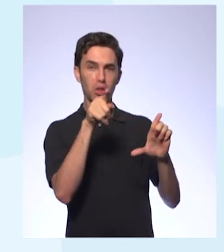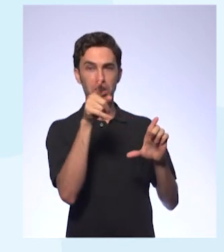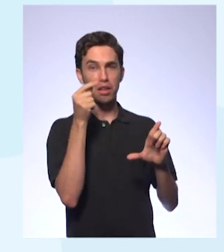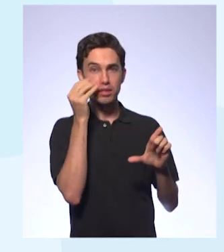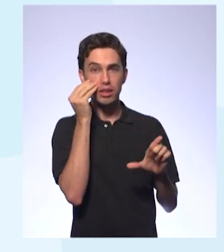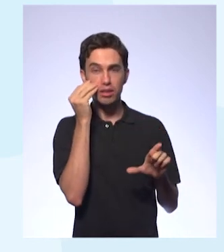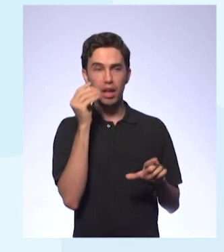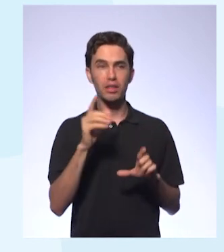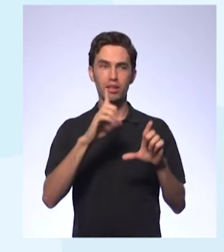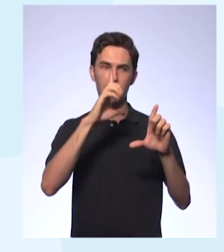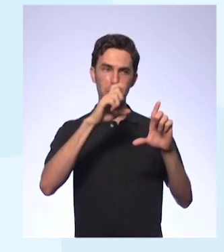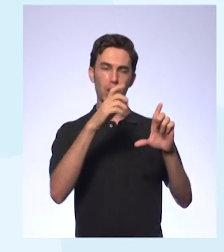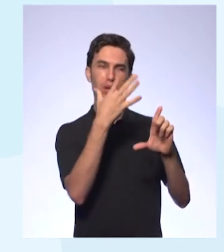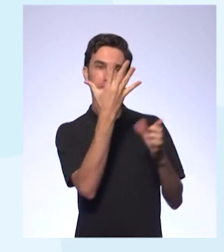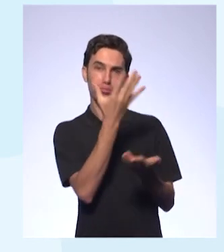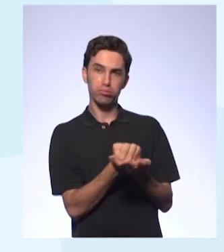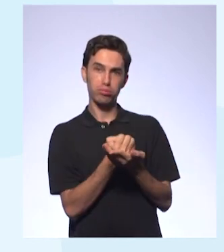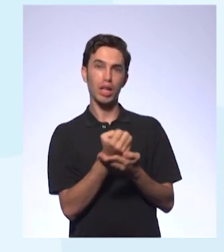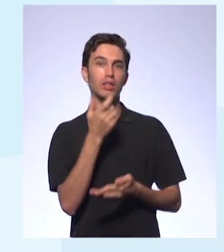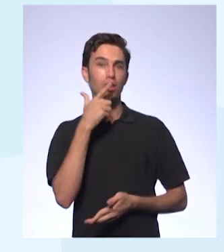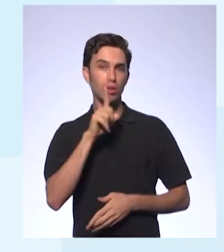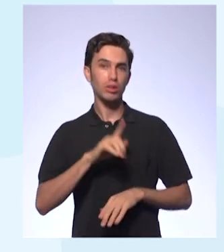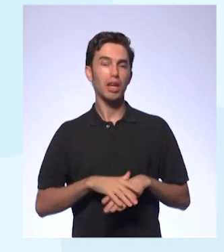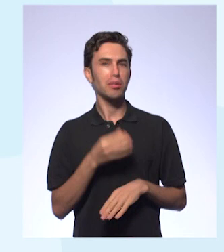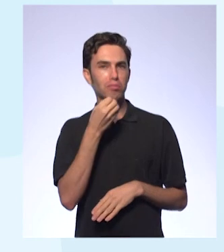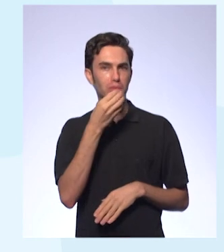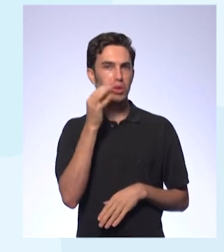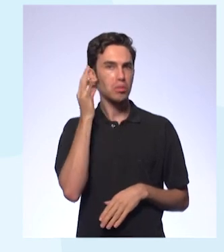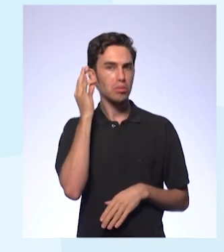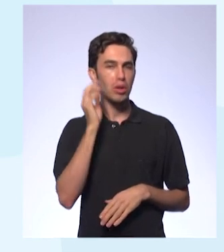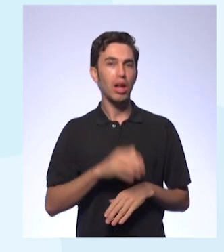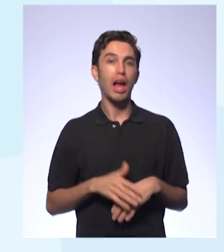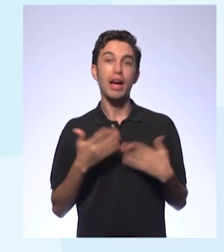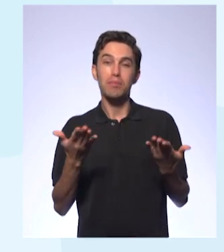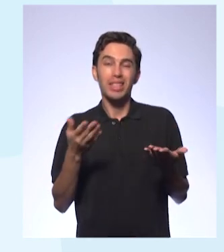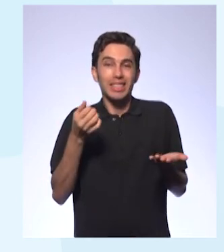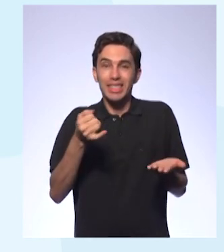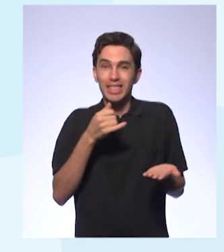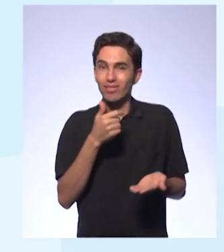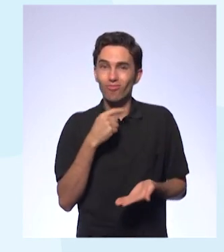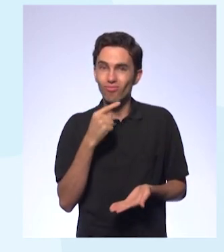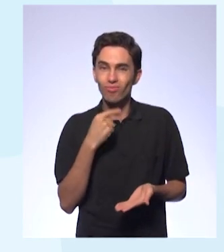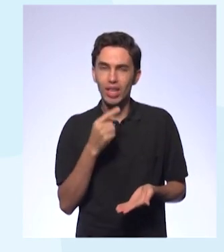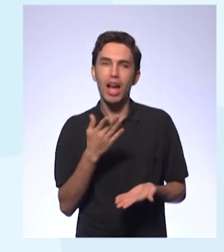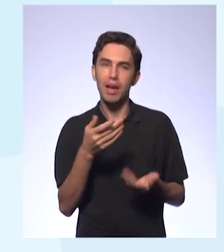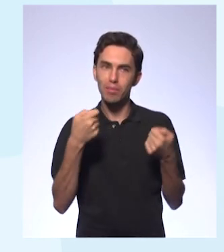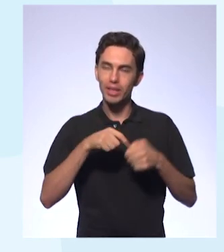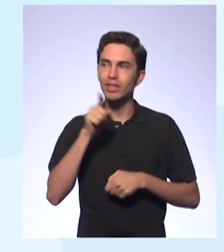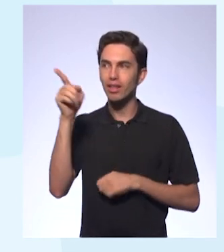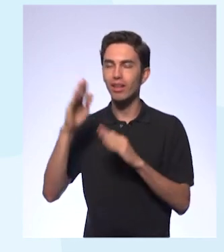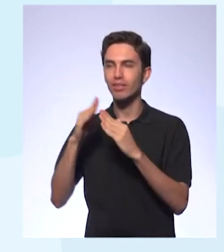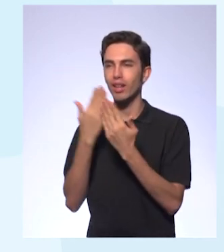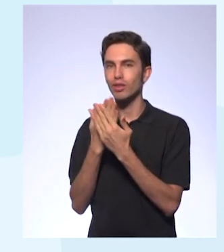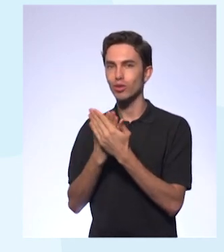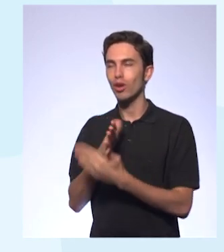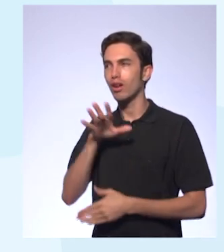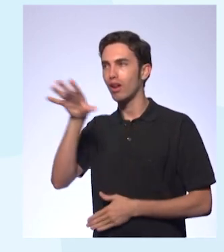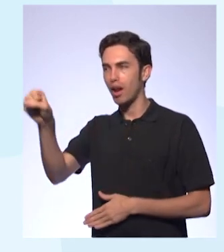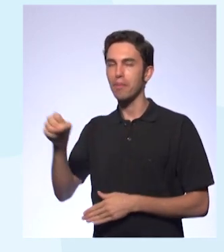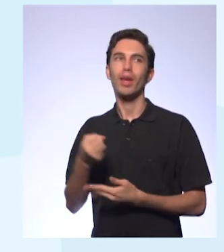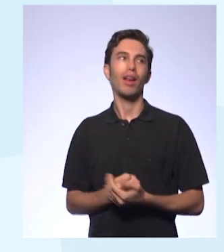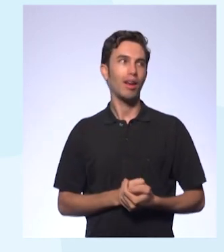pelo QR Code, seria ótimo, se não, tem que buscar mesmo na escola, se ainda não chegou, tá? Então, tem o PDF